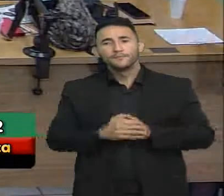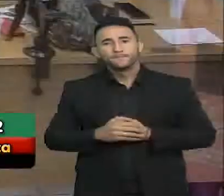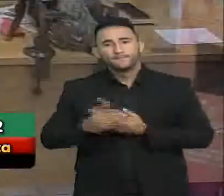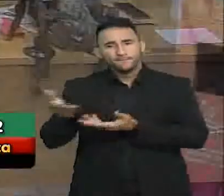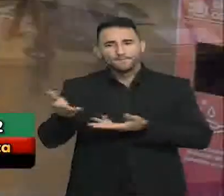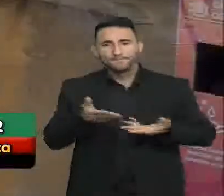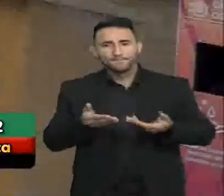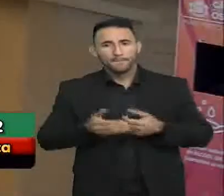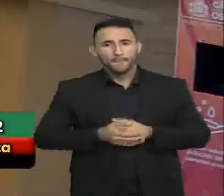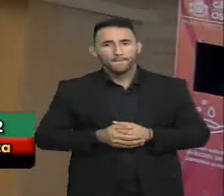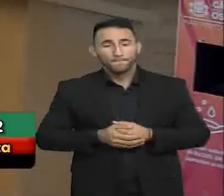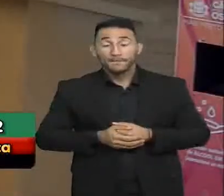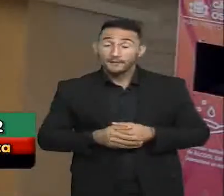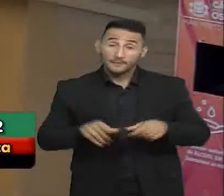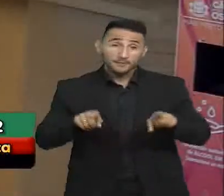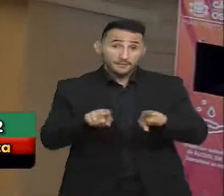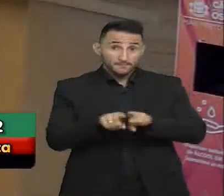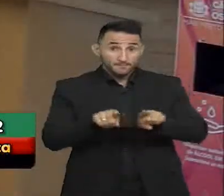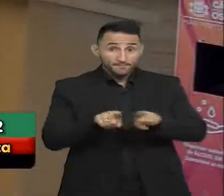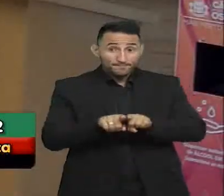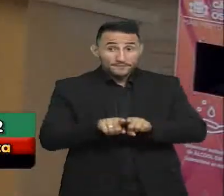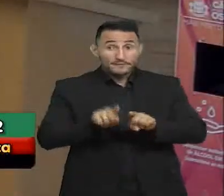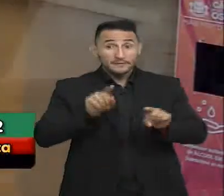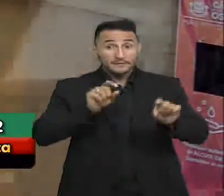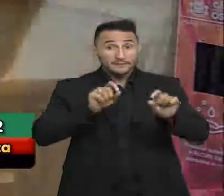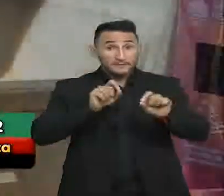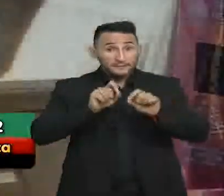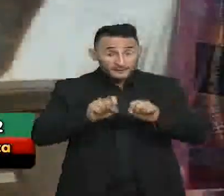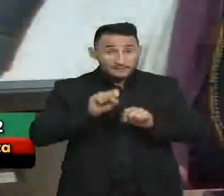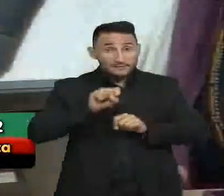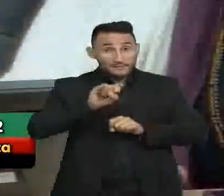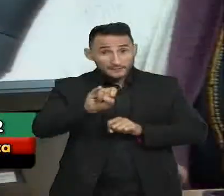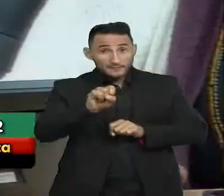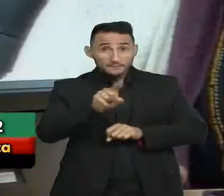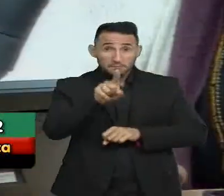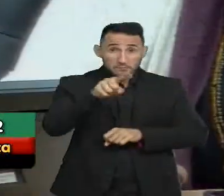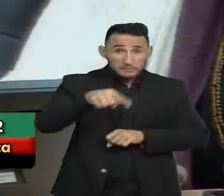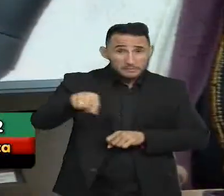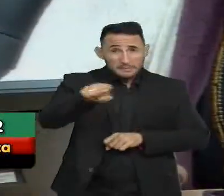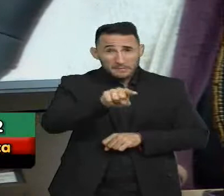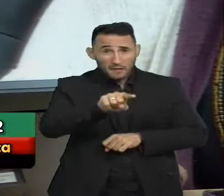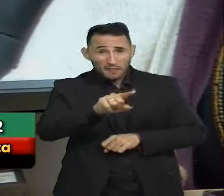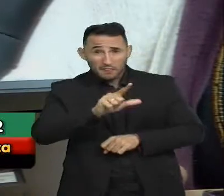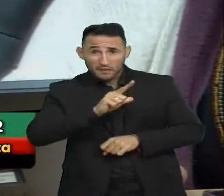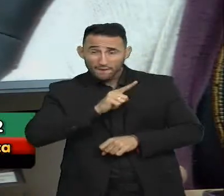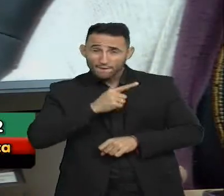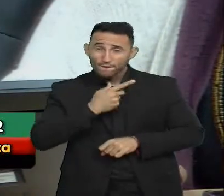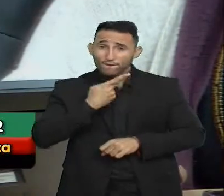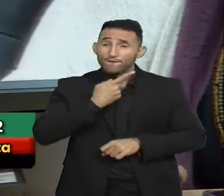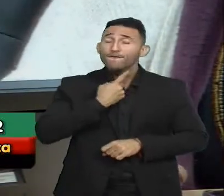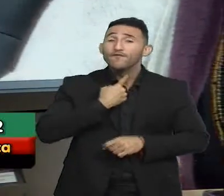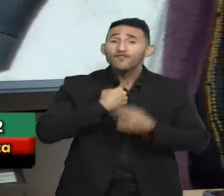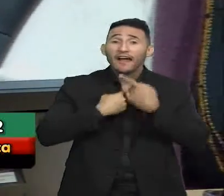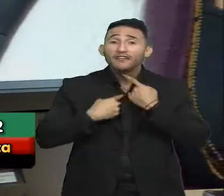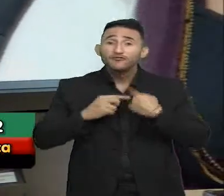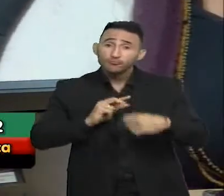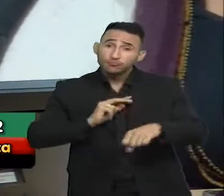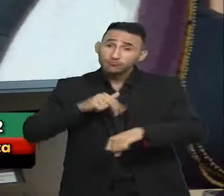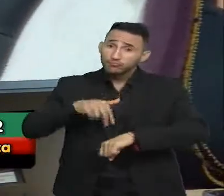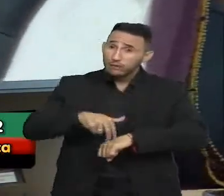favor. E quem tiver vontade de vir falar aqui, recebi 2 perguntas, tinha falado, né, da